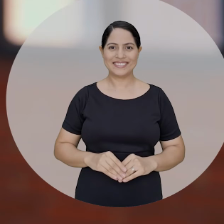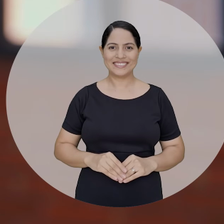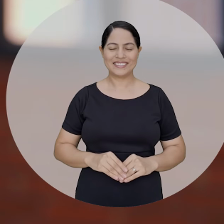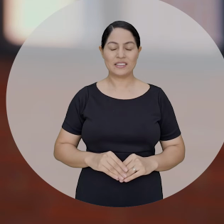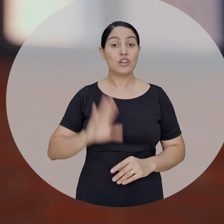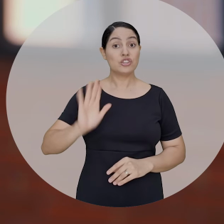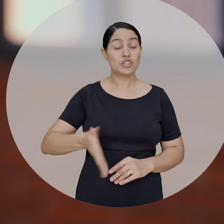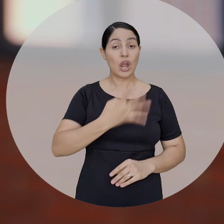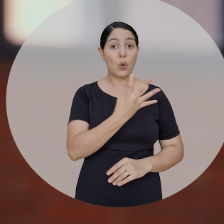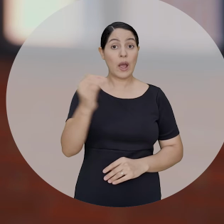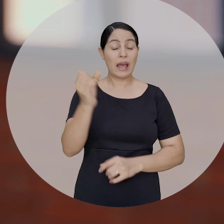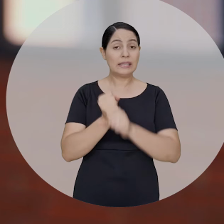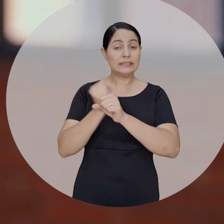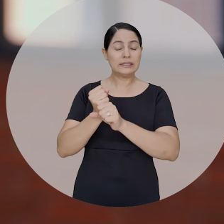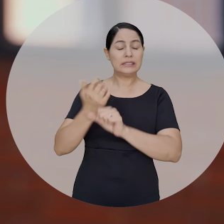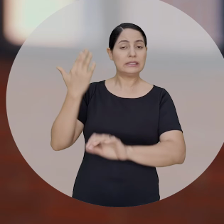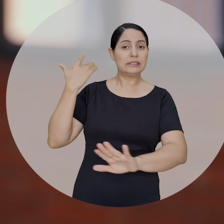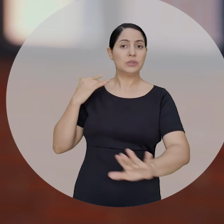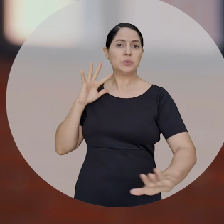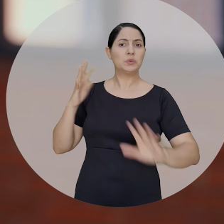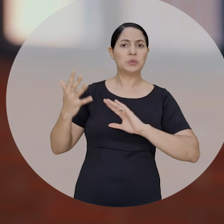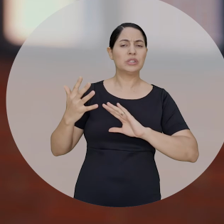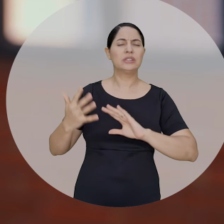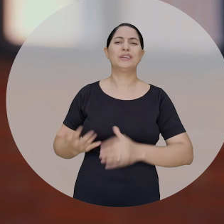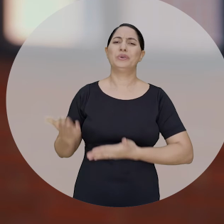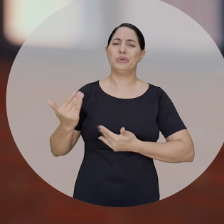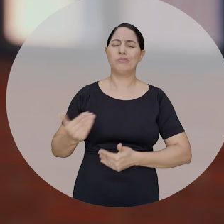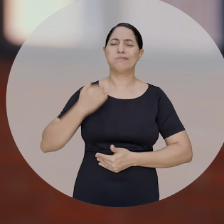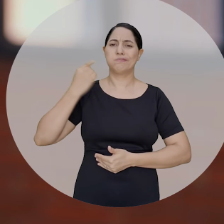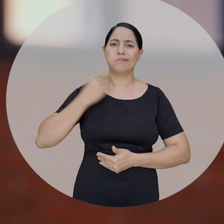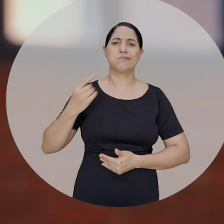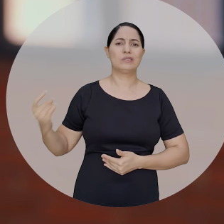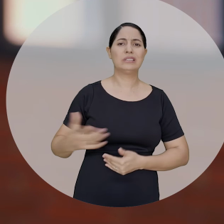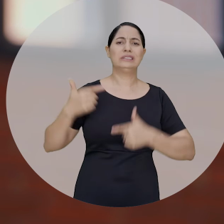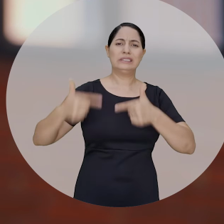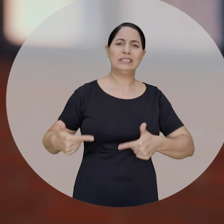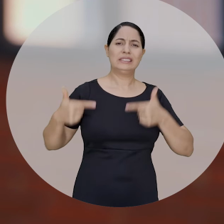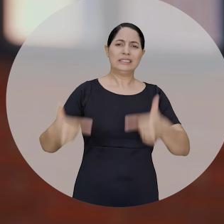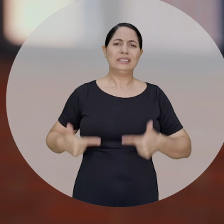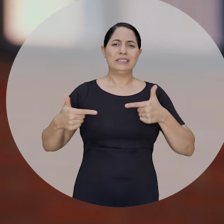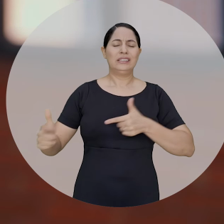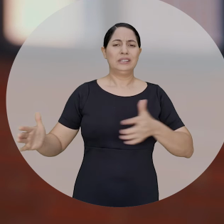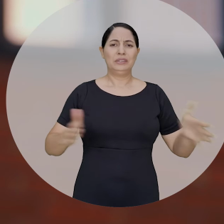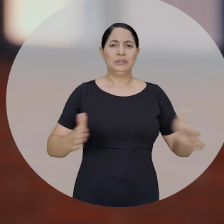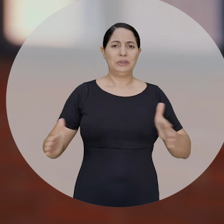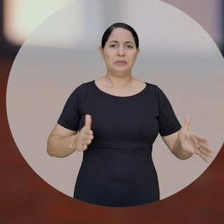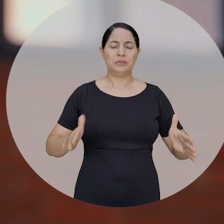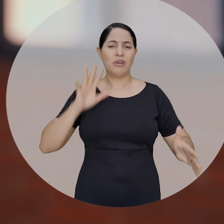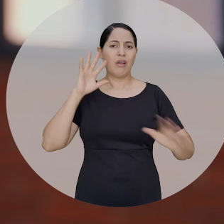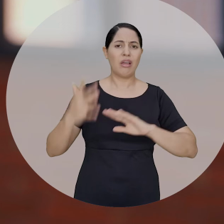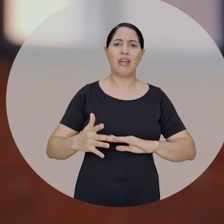Há 40 anos, a jovem democracia brasileira lutava para se consolidar, depois de um longo período marcado pelo fim